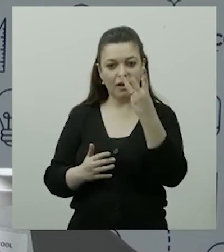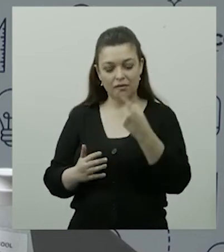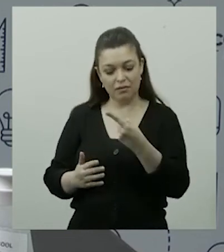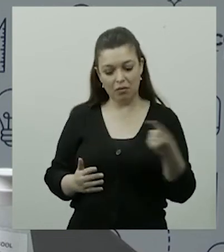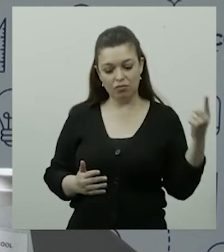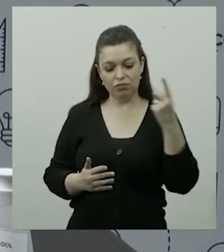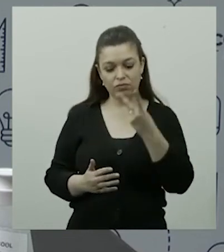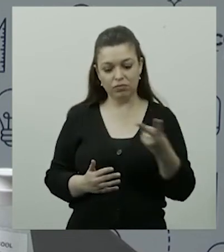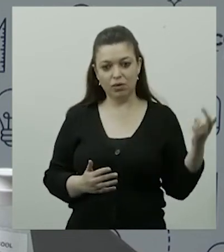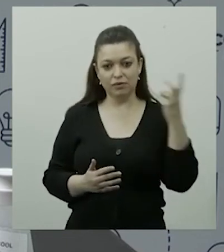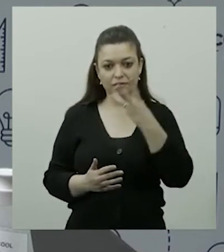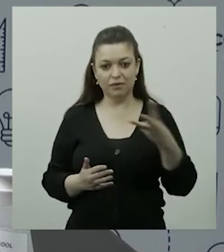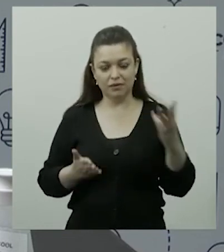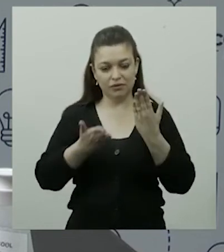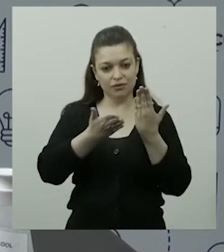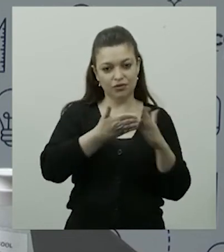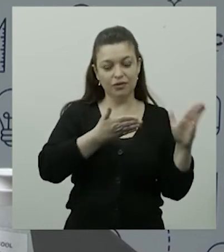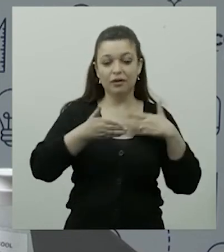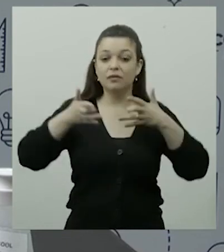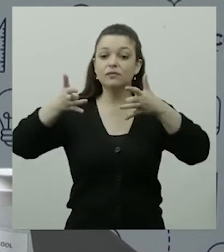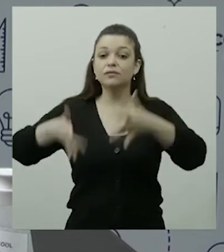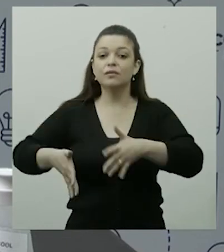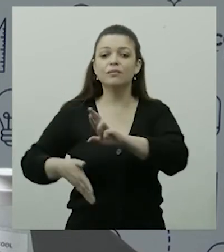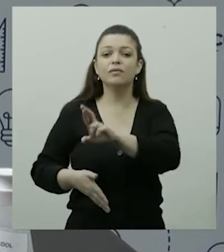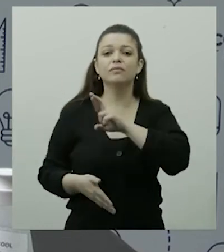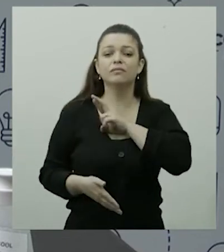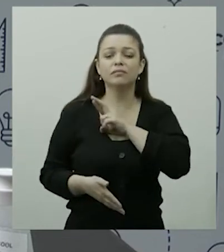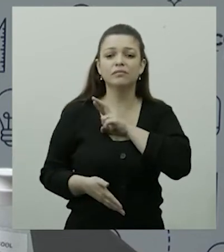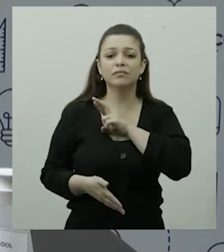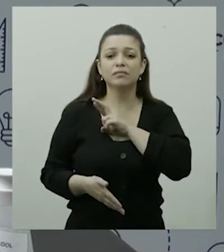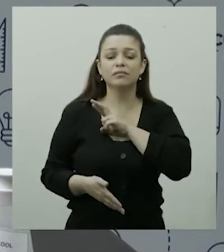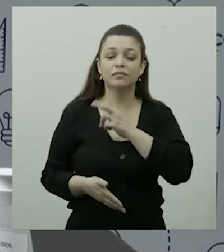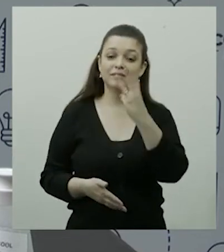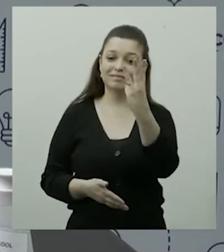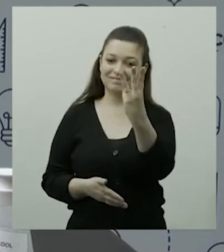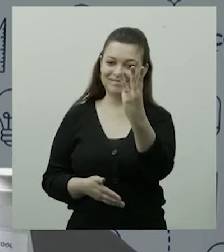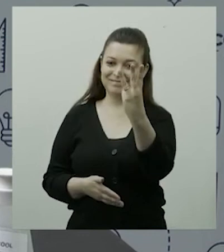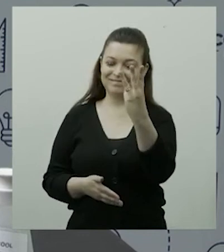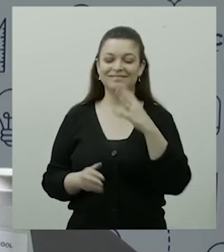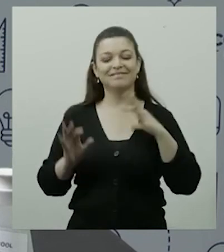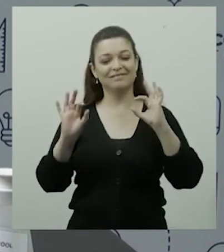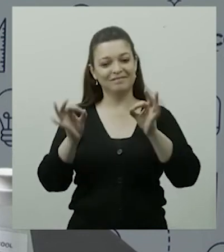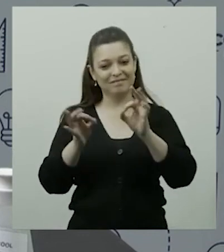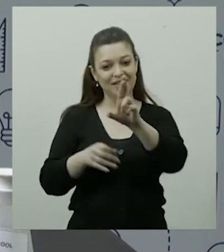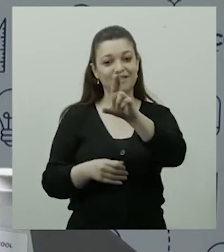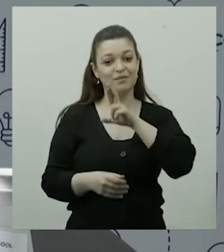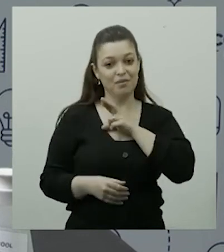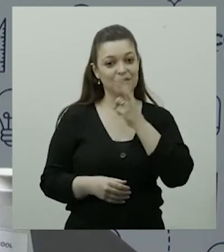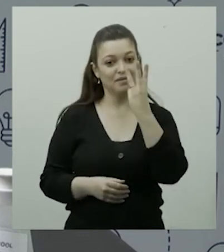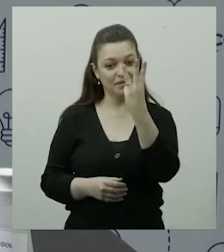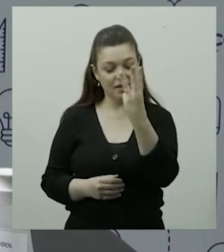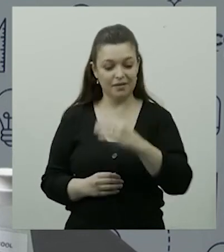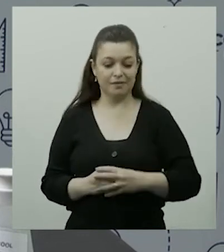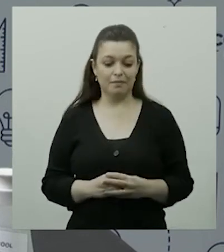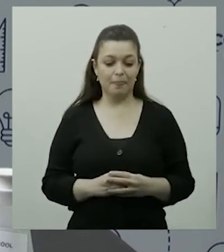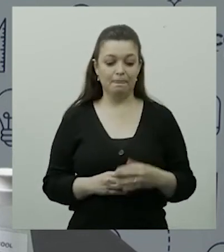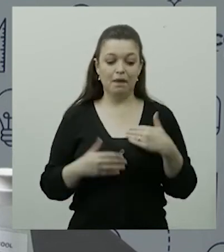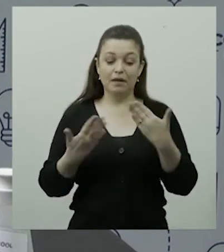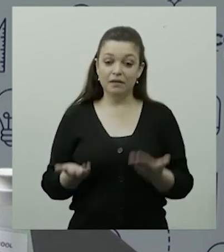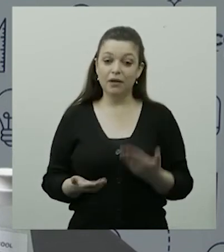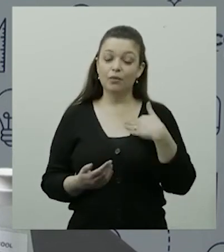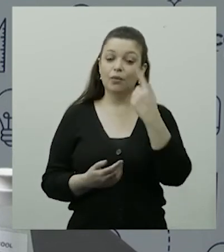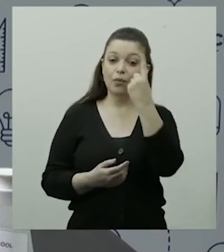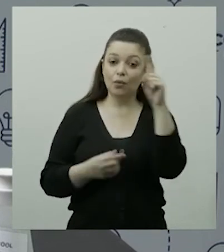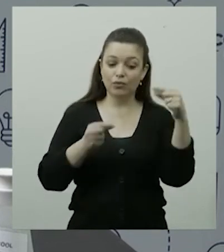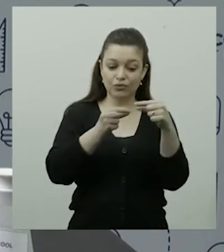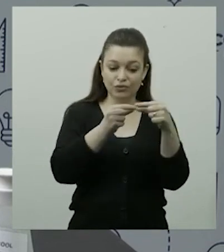2, 3. Qual é a resposta? 3. Isso mesmo. Então,